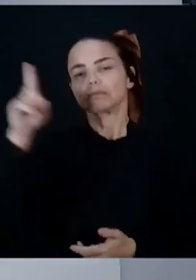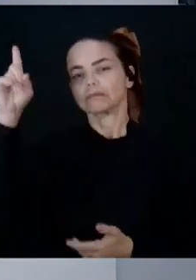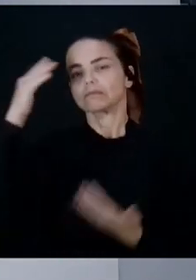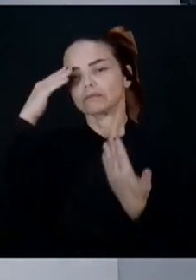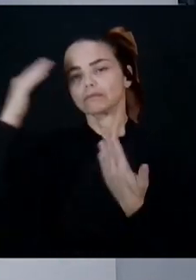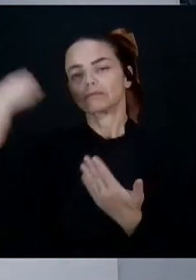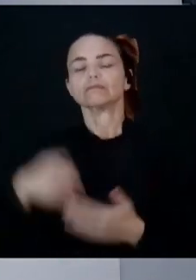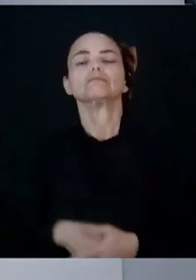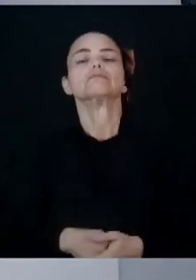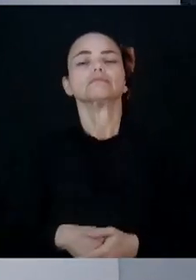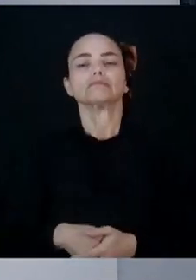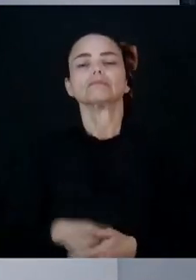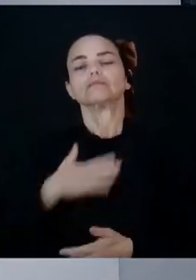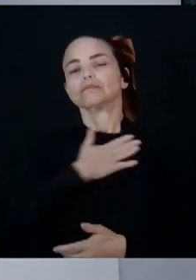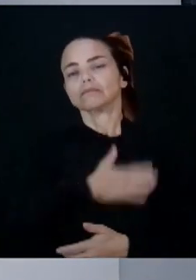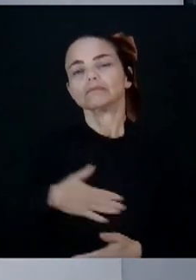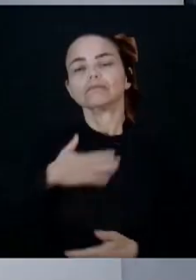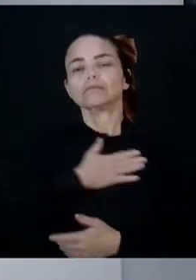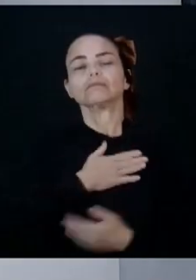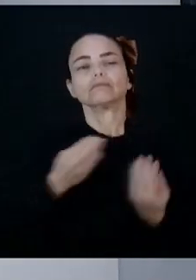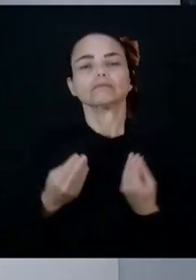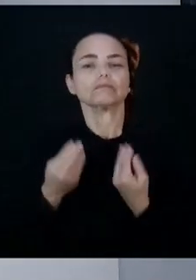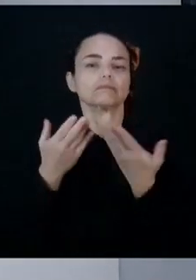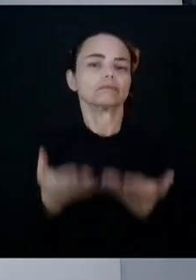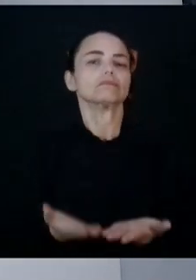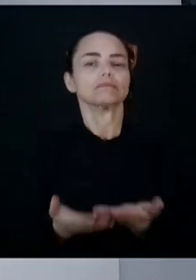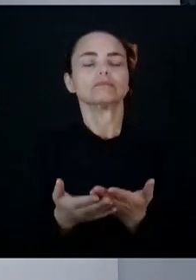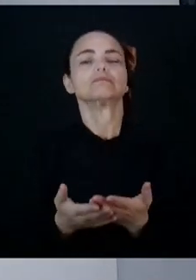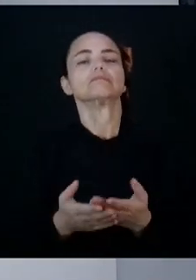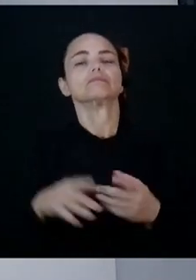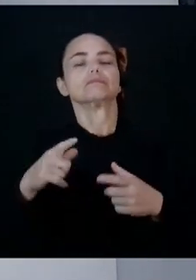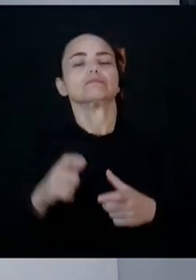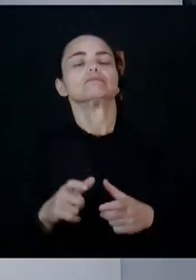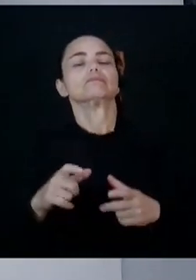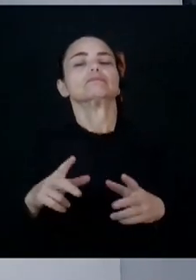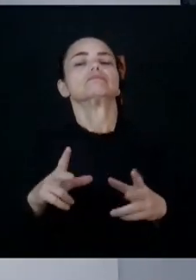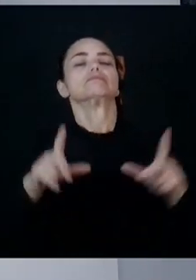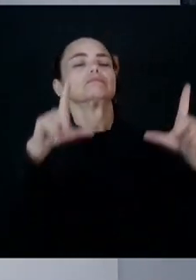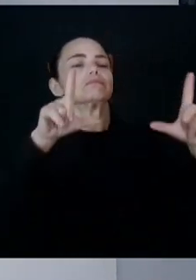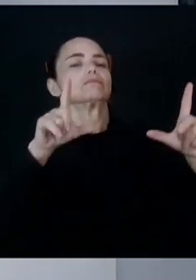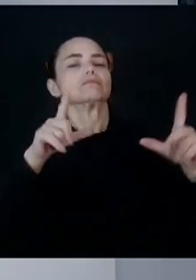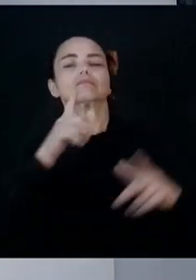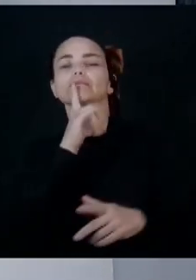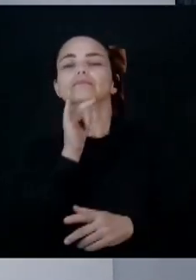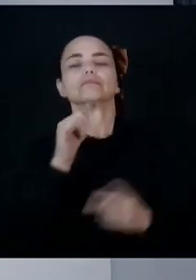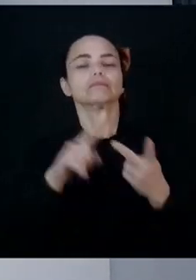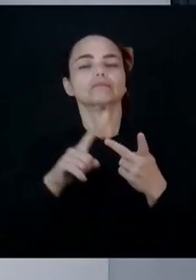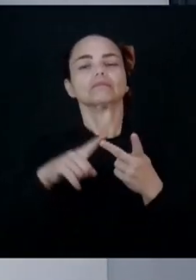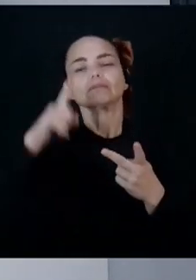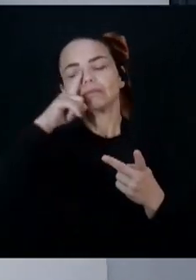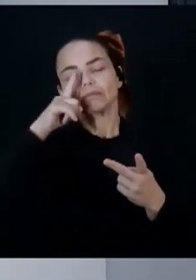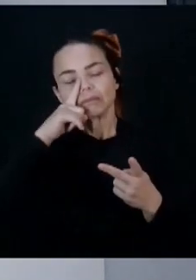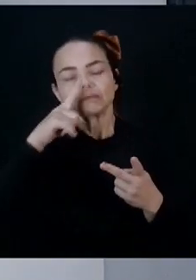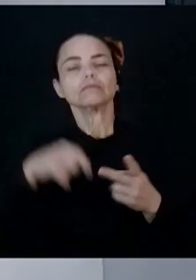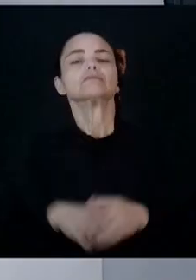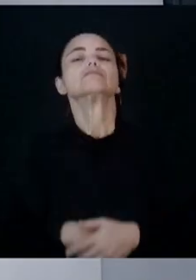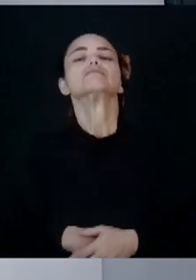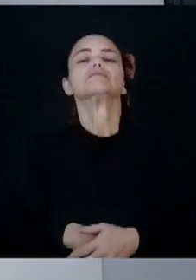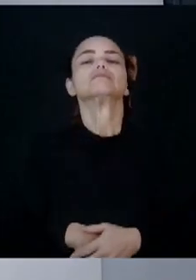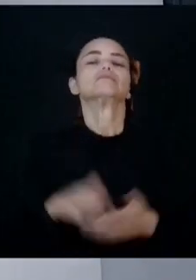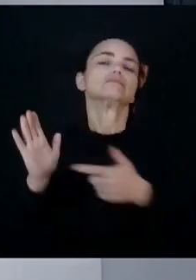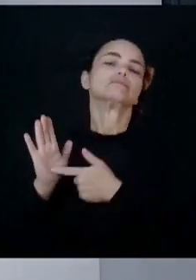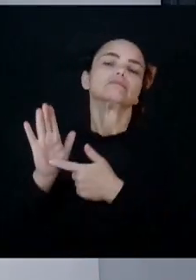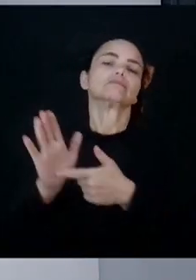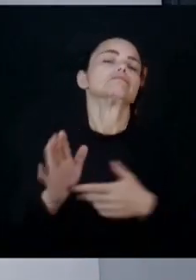e gostaria de oferecer esse título ao meu pai e minha mãe, que contribuíram muito para que